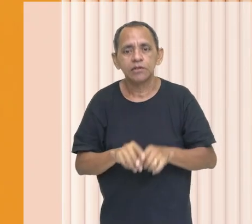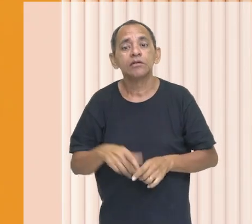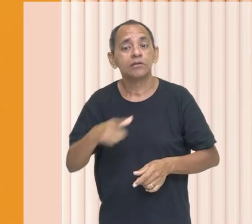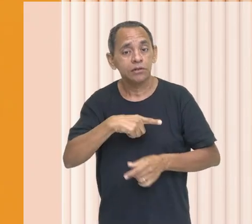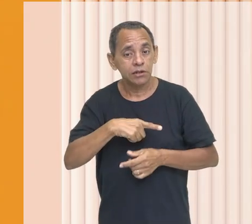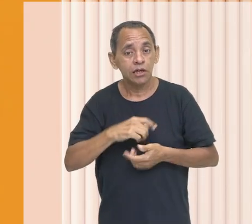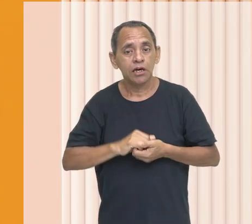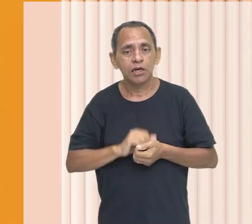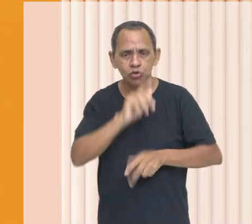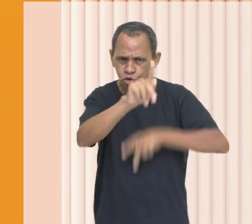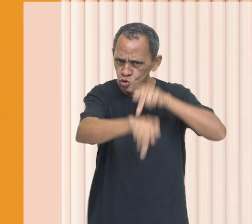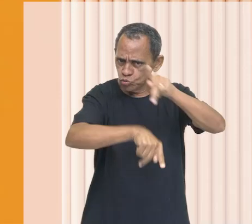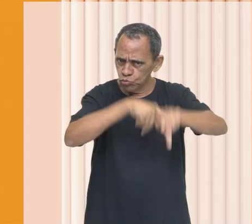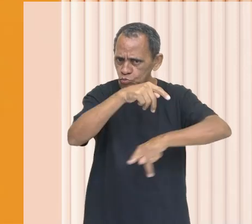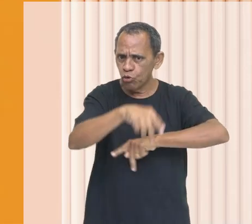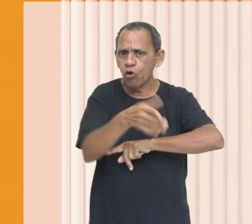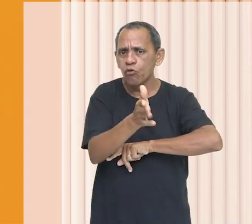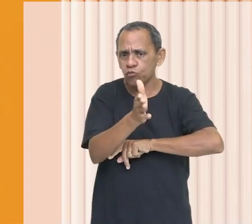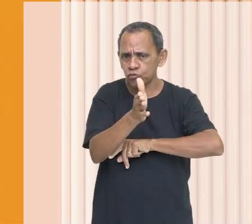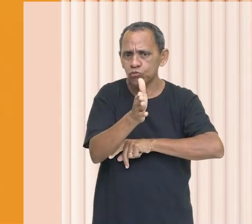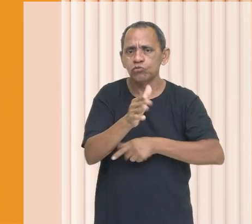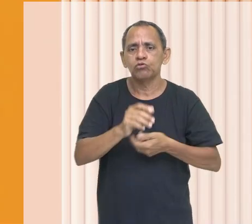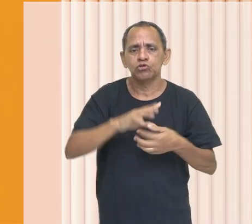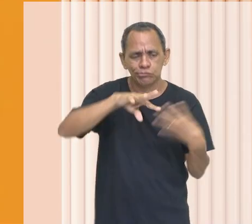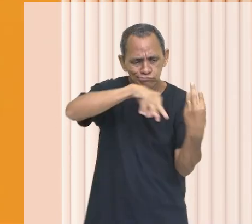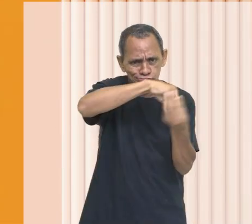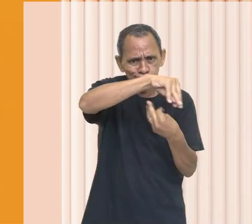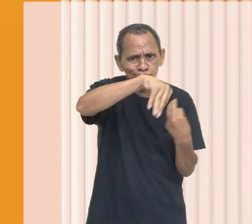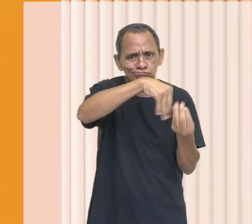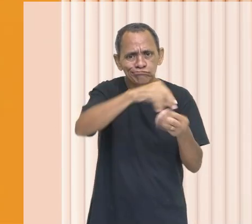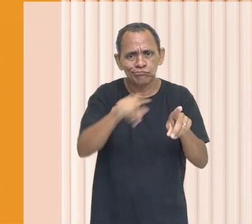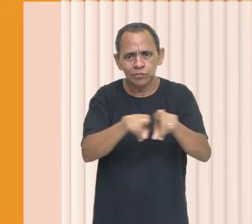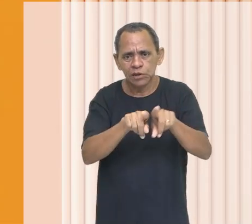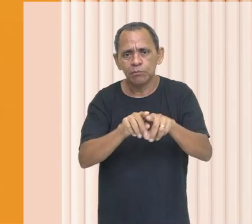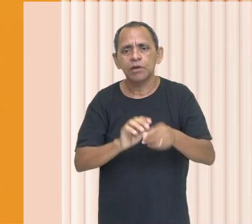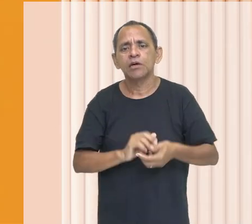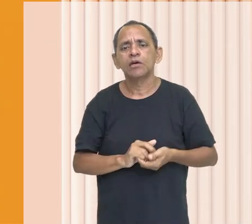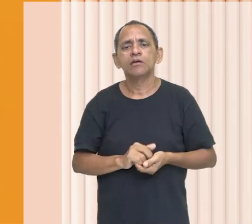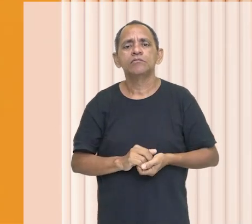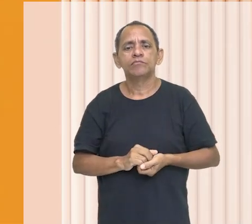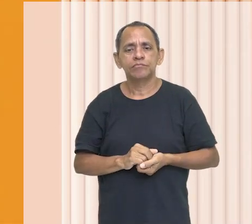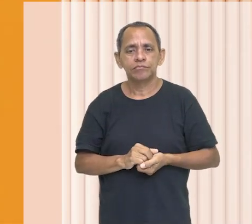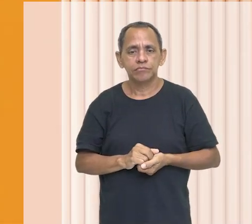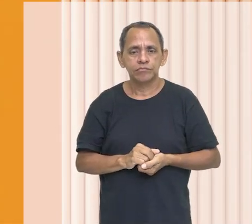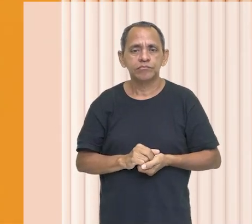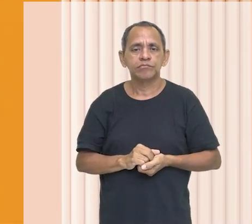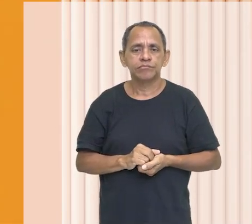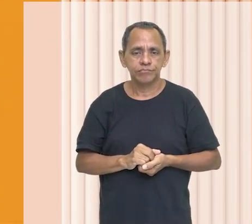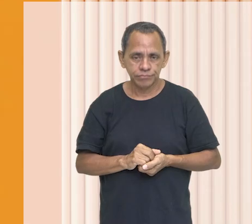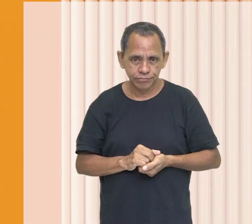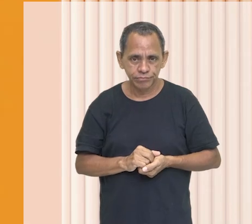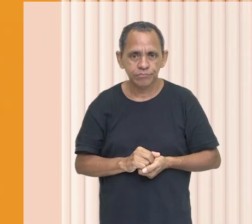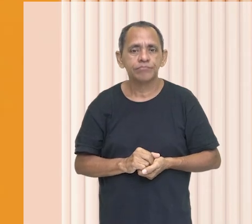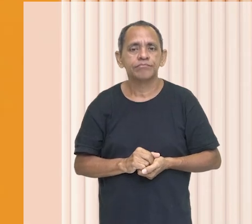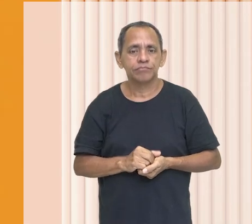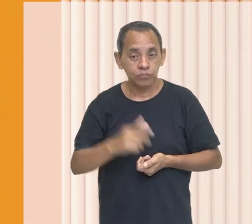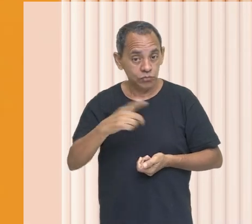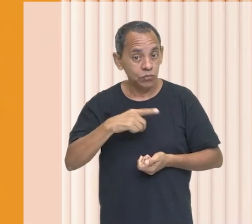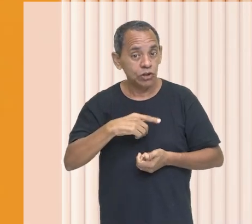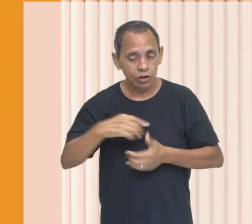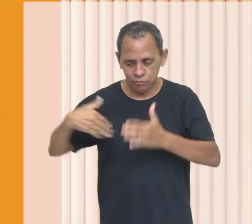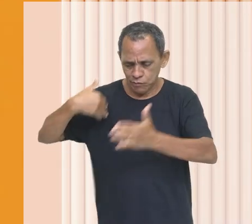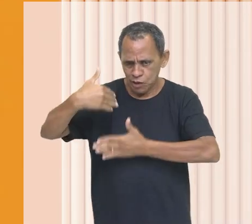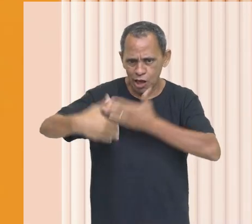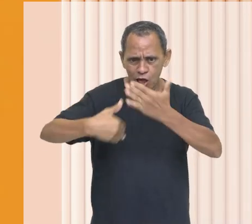um povo muito complexo e que realizou avanços, inclusive,